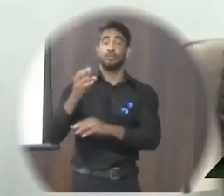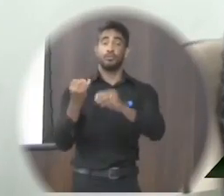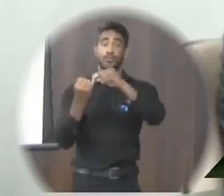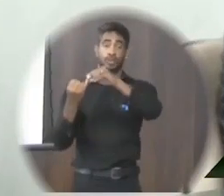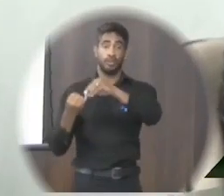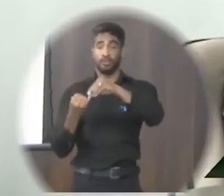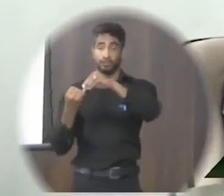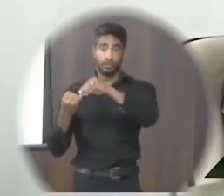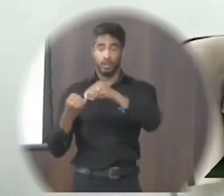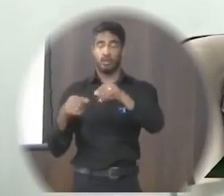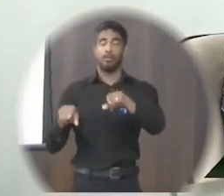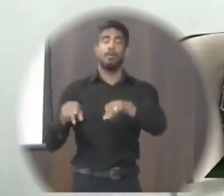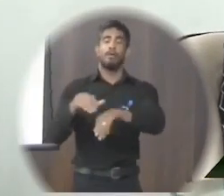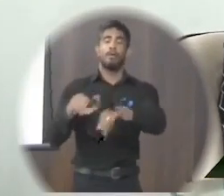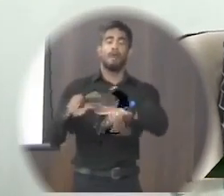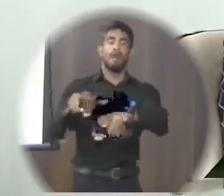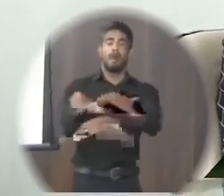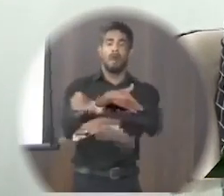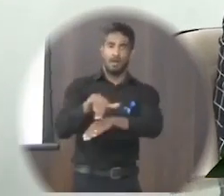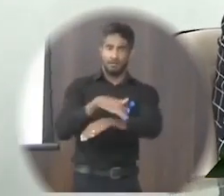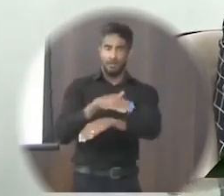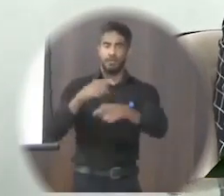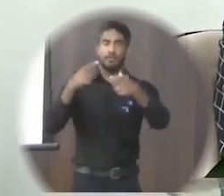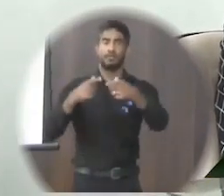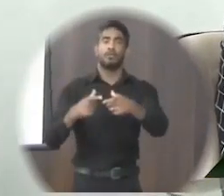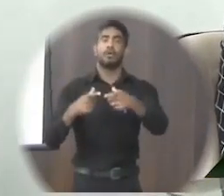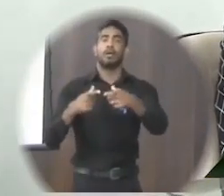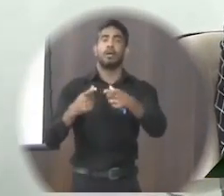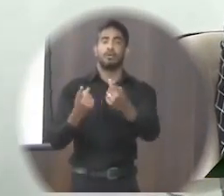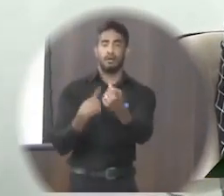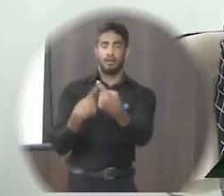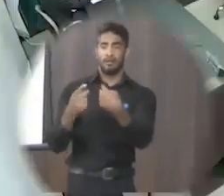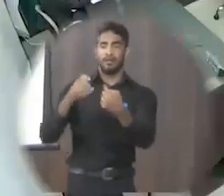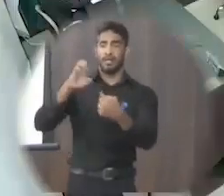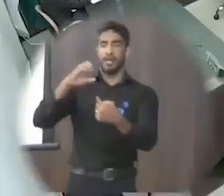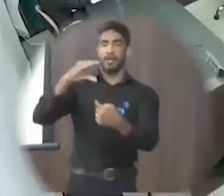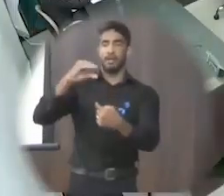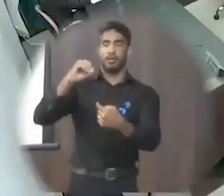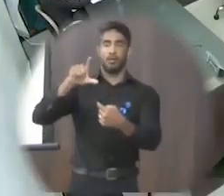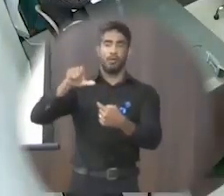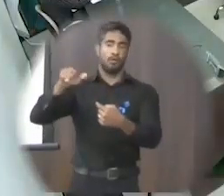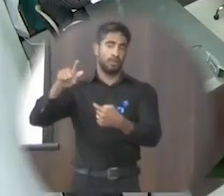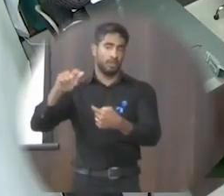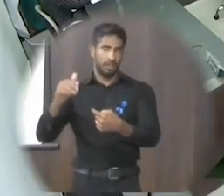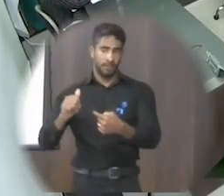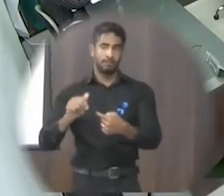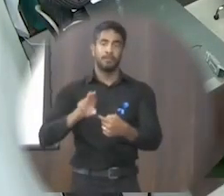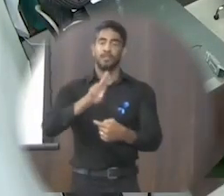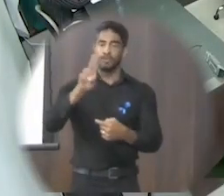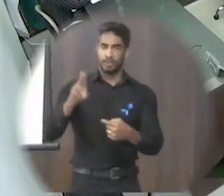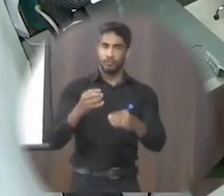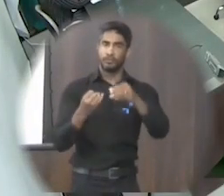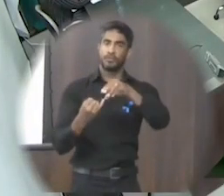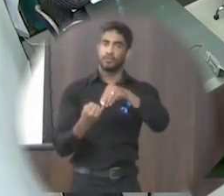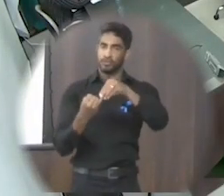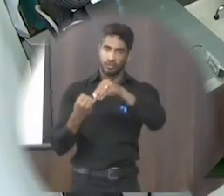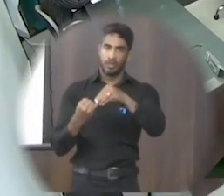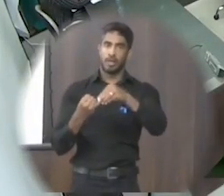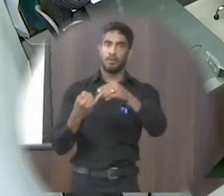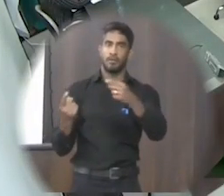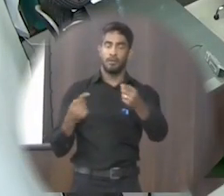Anitta Santos Cordeiro, com a Avenida Ecológica, está localizada duas áreas verdes. Área de uso institucional entre as